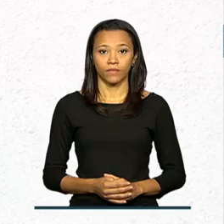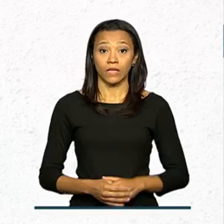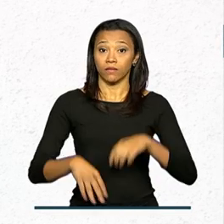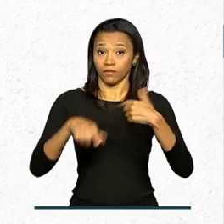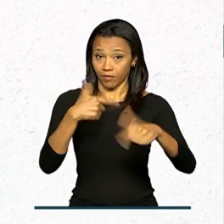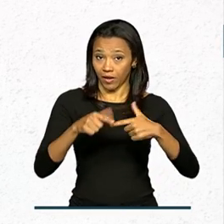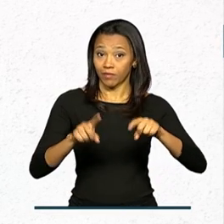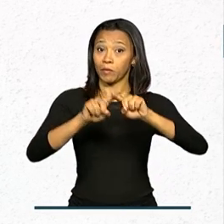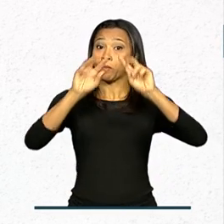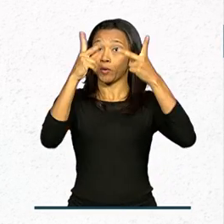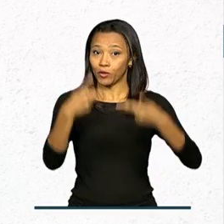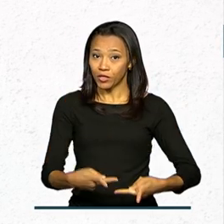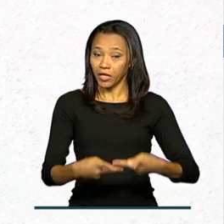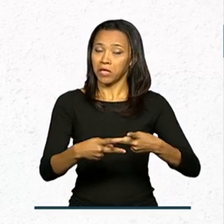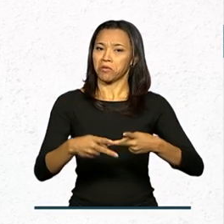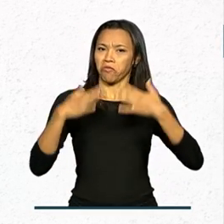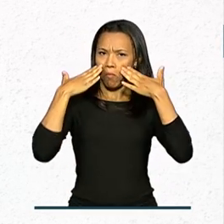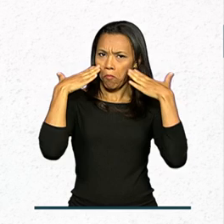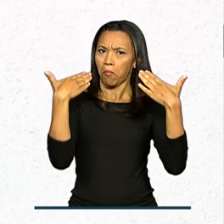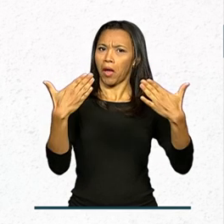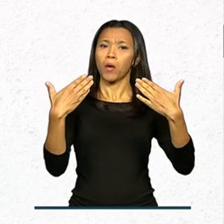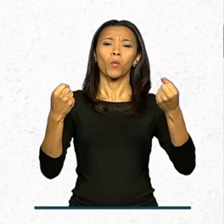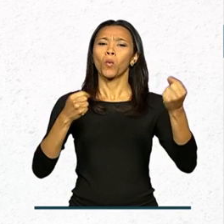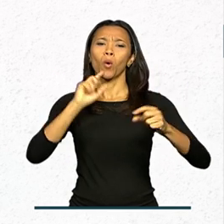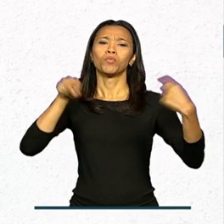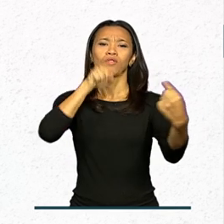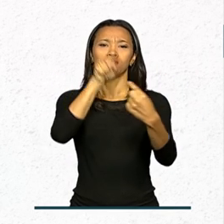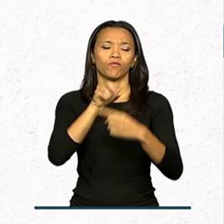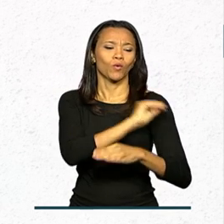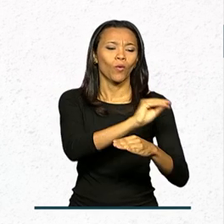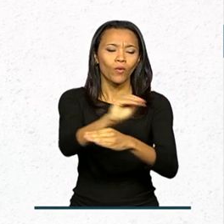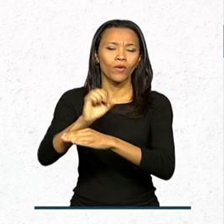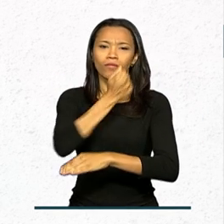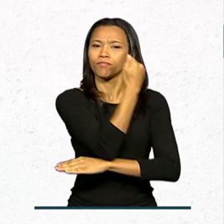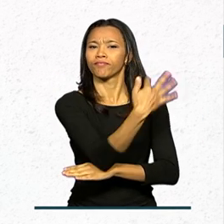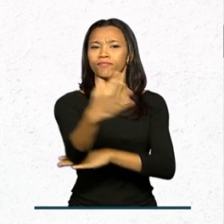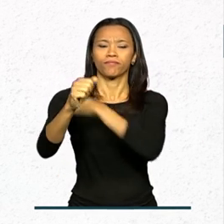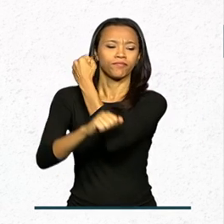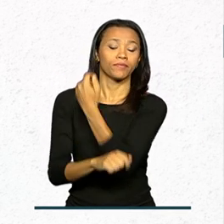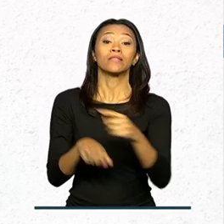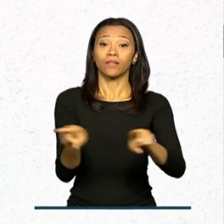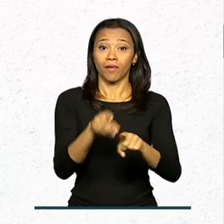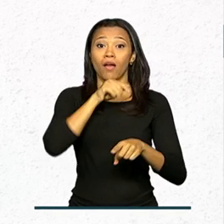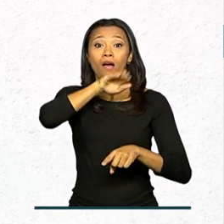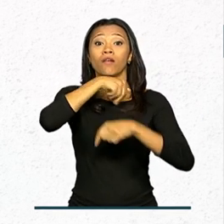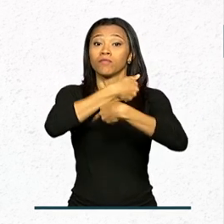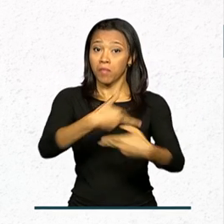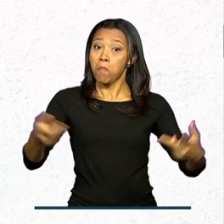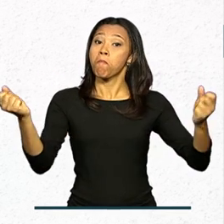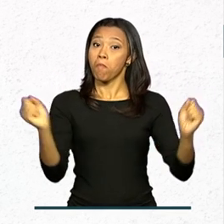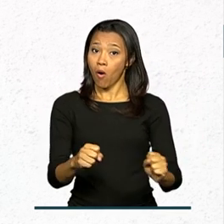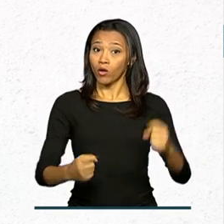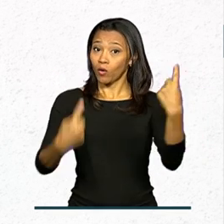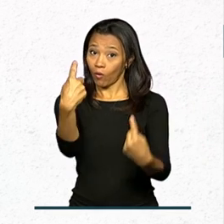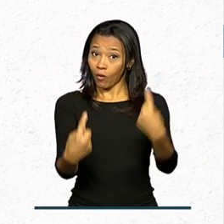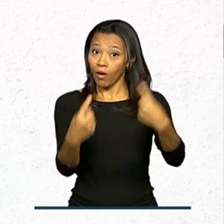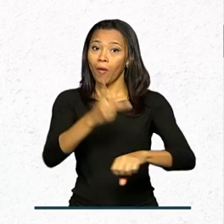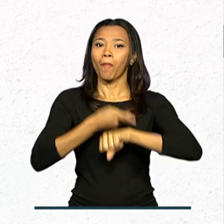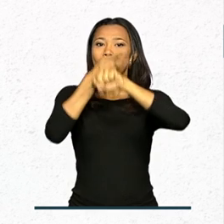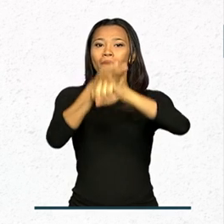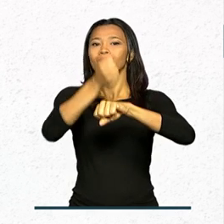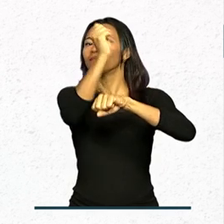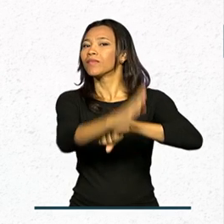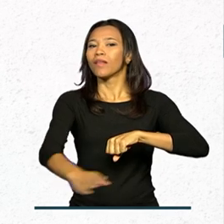Ações e projetos que se destacaram pela conservação das espécies da fauna e da flora brasileira podem concorrer ao Prêmio Nacional